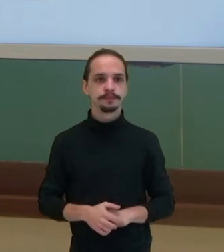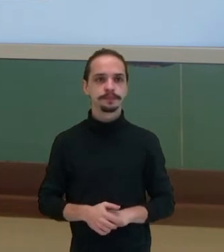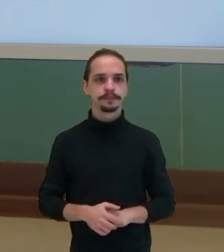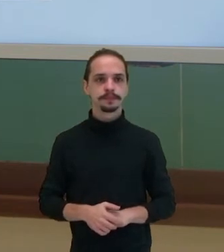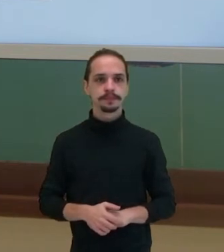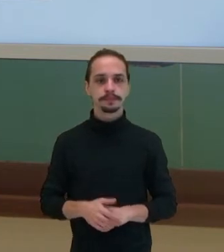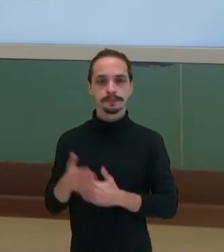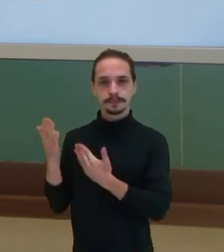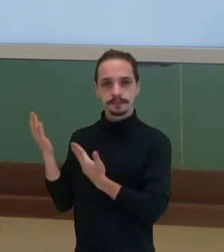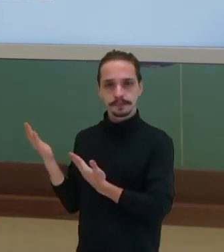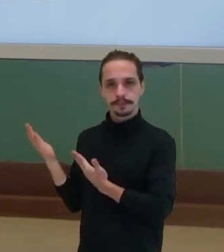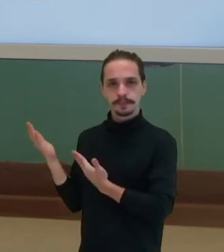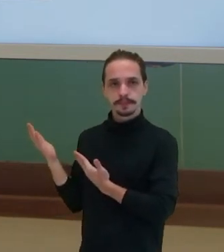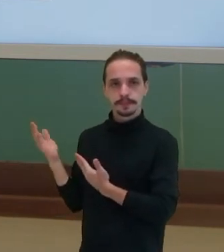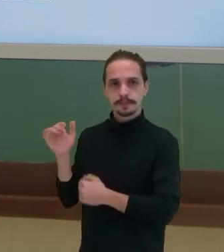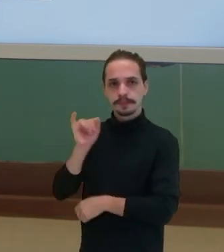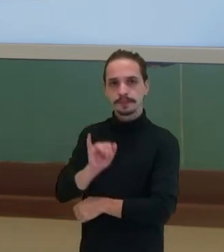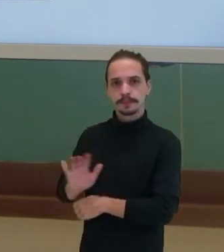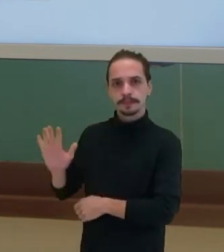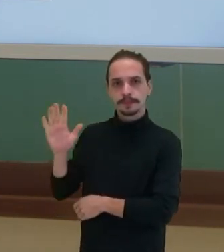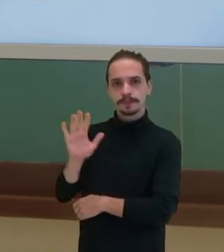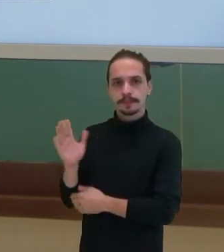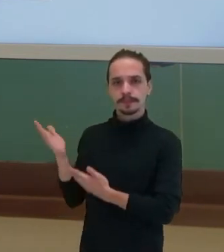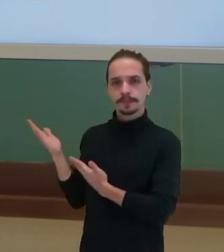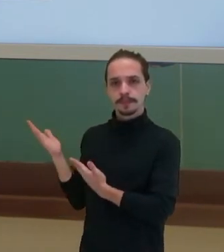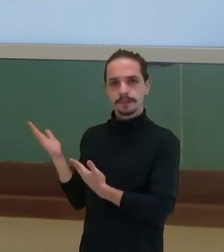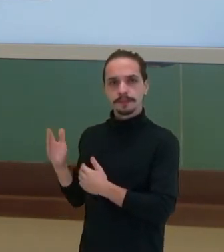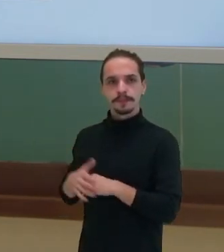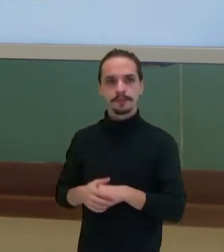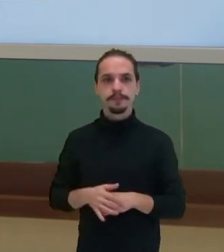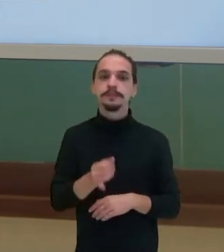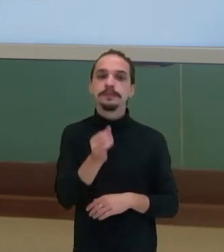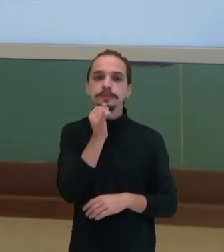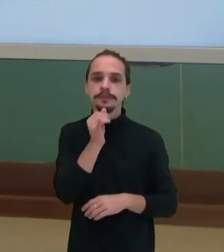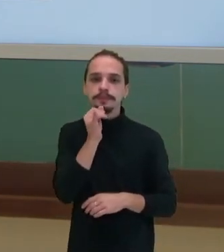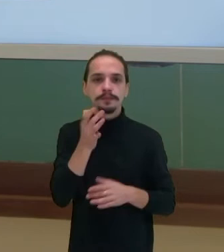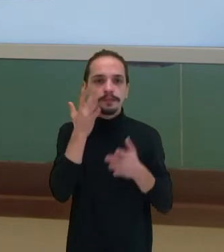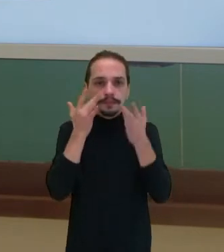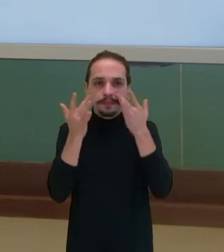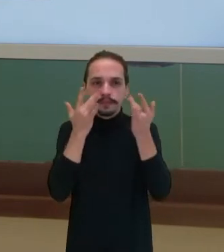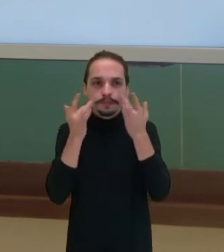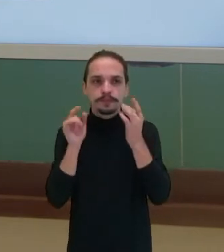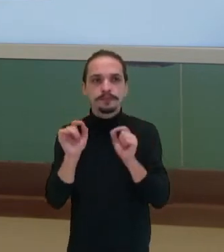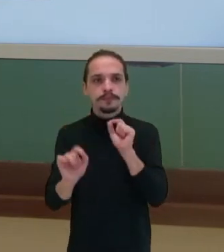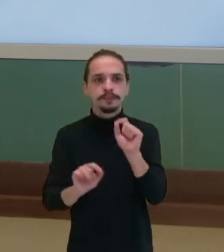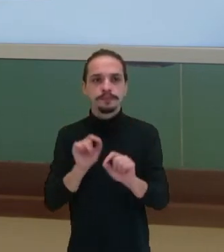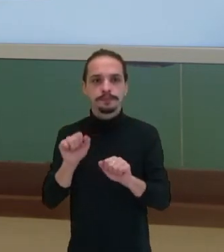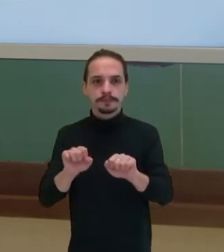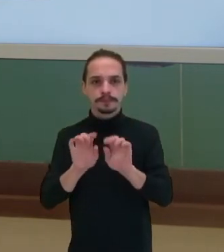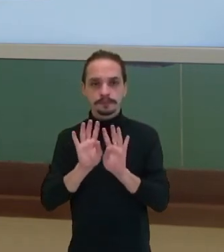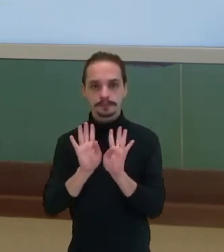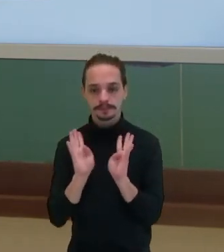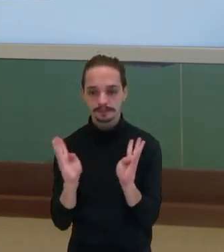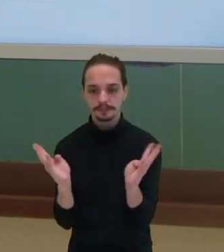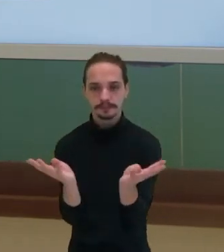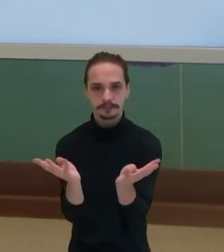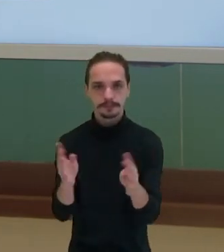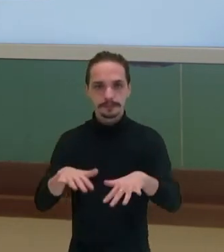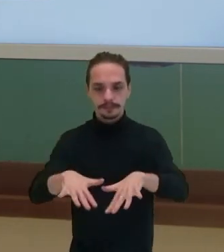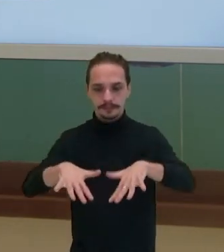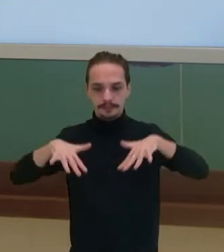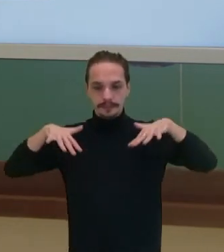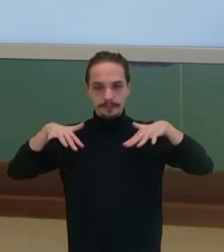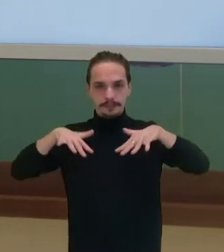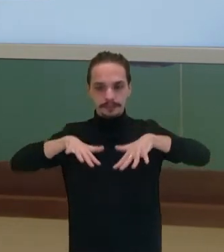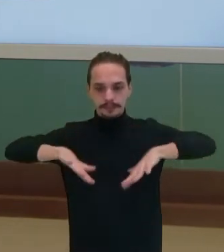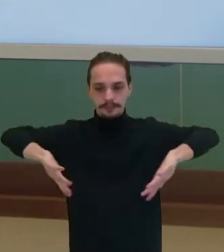Aqui a gente vai observar, olha só, né, que a professora falou, né, um exemplo de teatro, né? Ó, a arquibancada ao redor, o palco